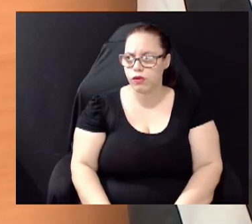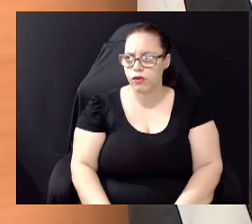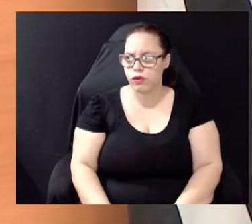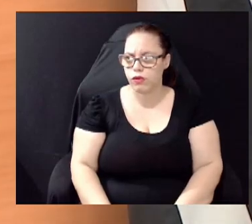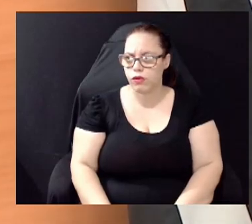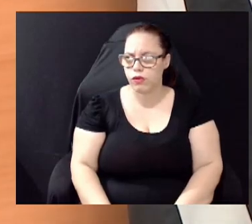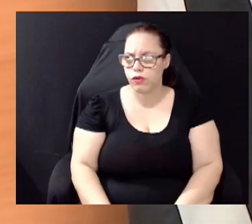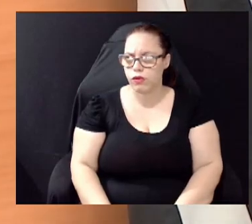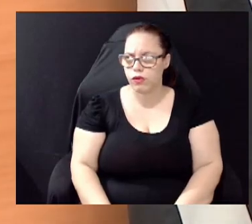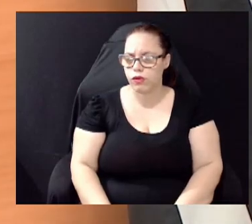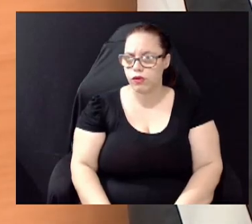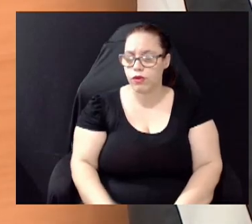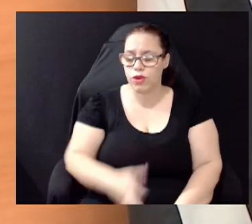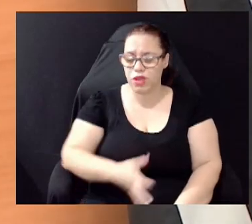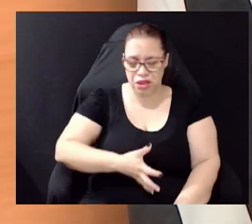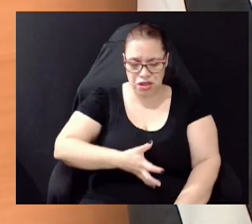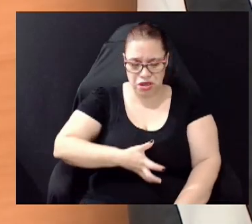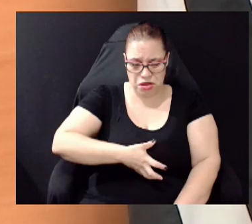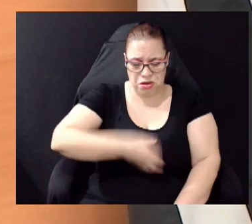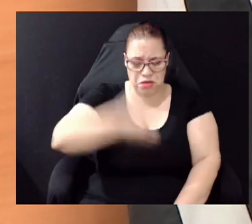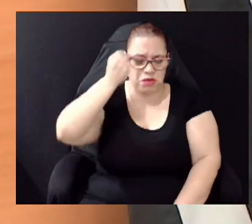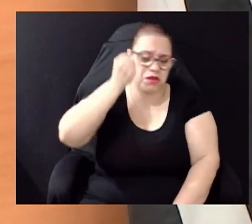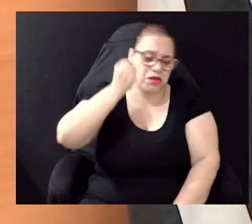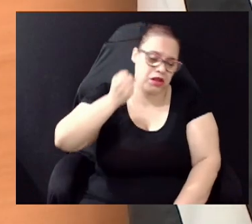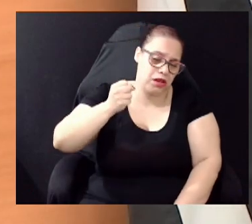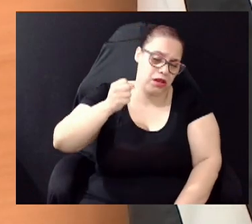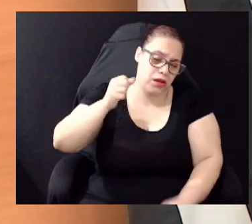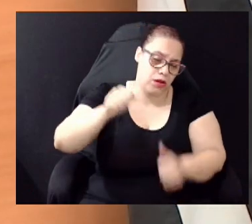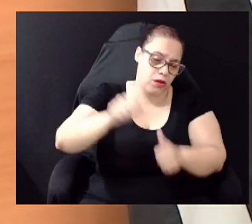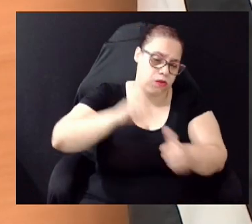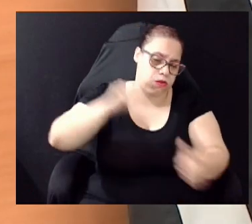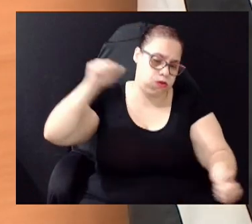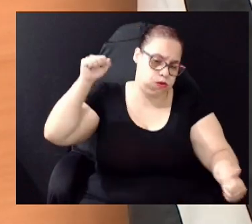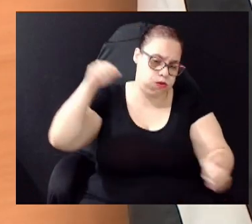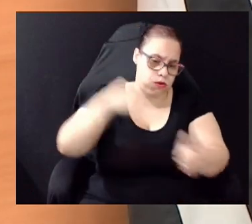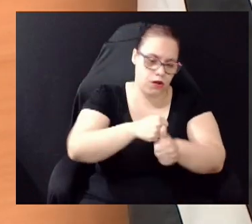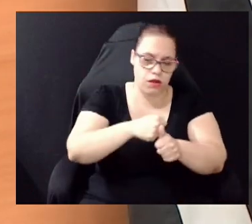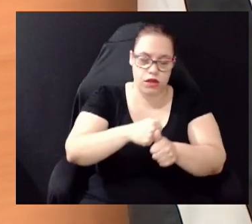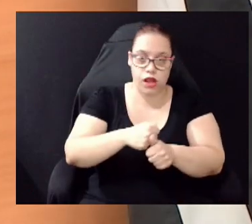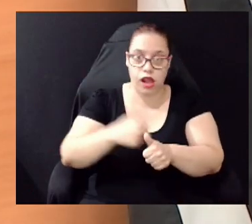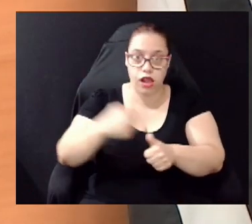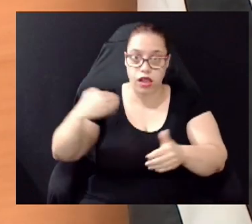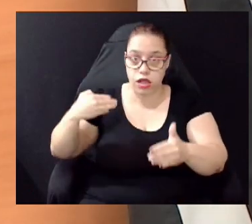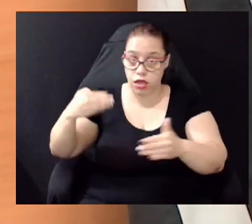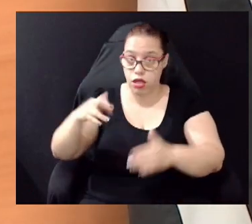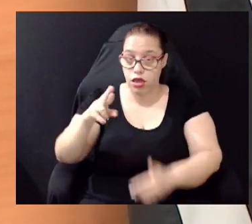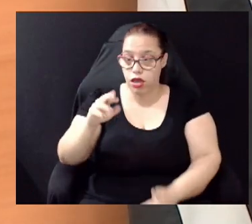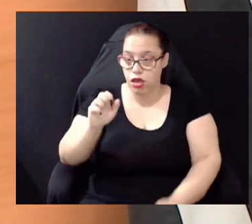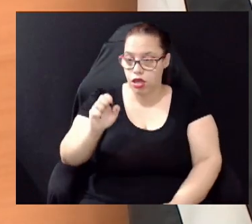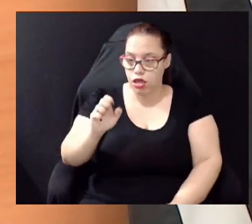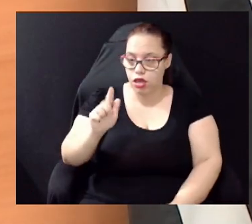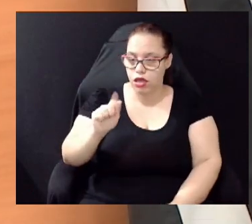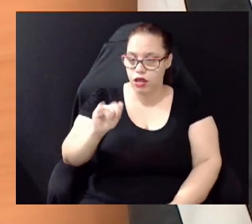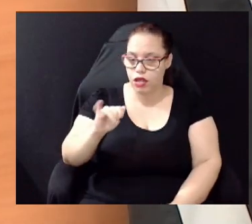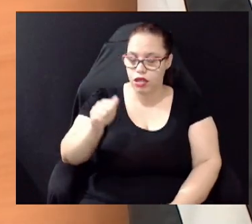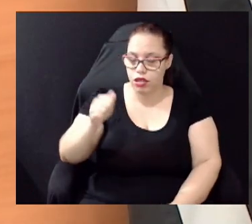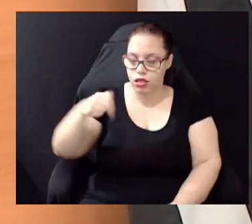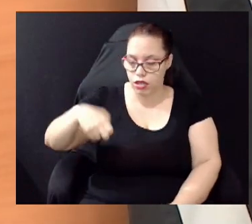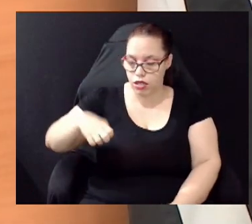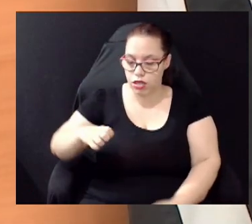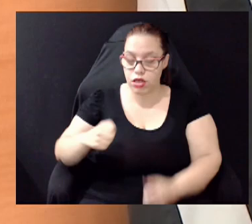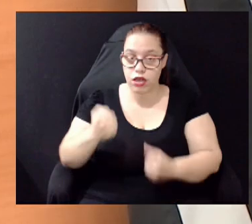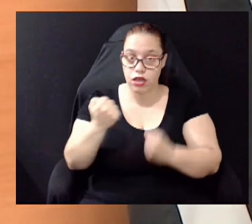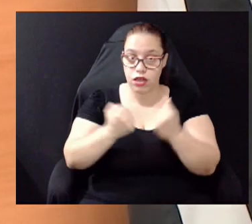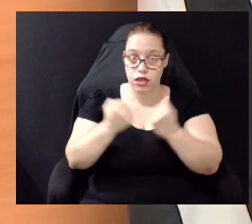de suicídio e homicídio. Vindo para cá hoje, a Regiane estava comigo no meu carro, meu filho comenta